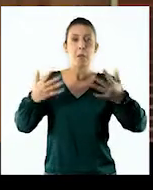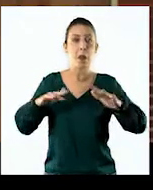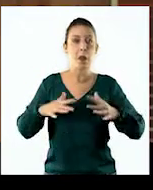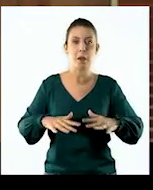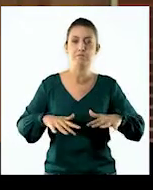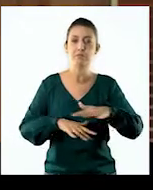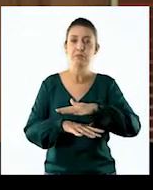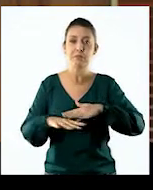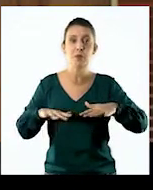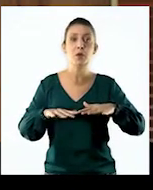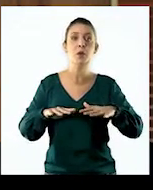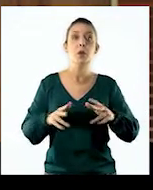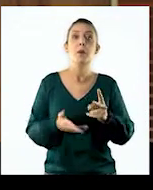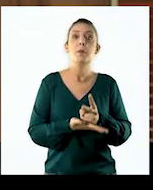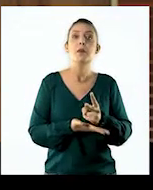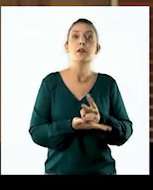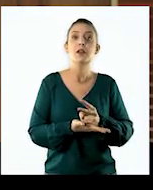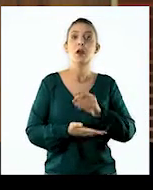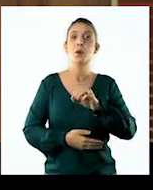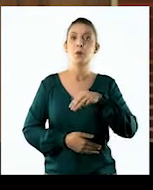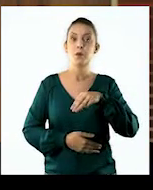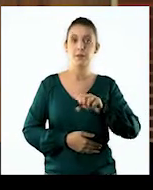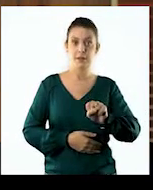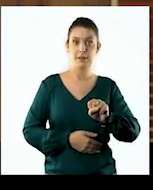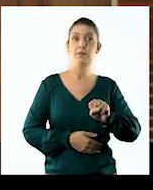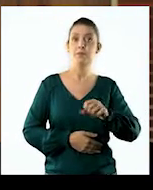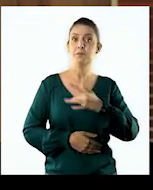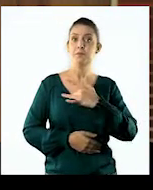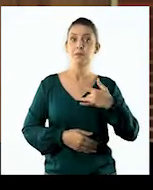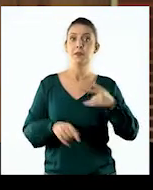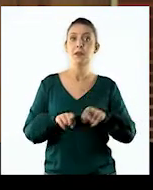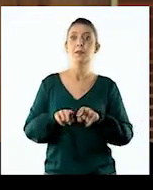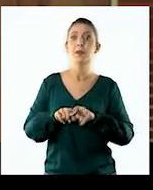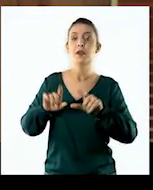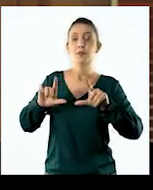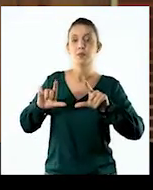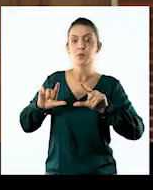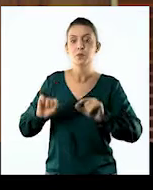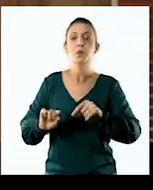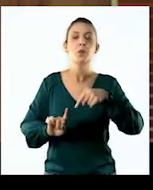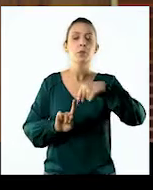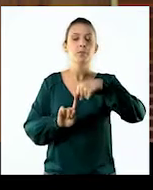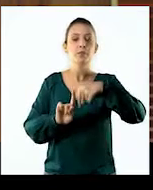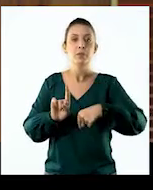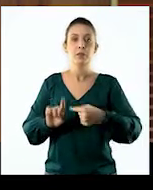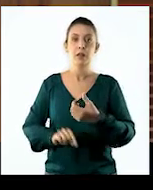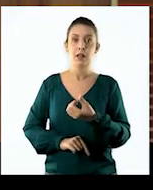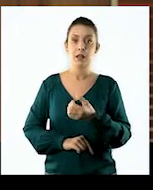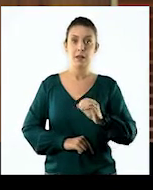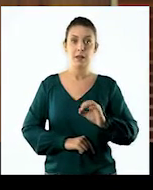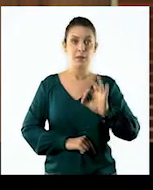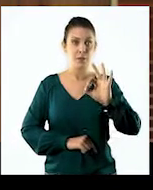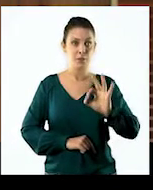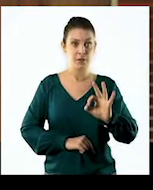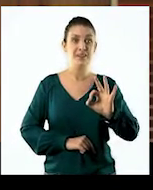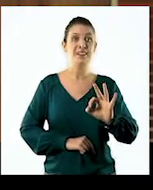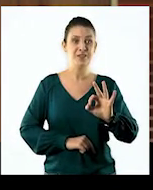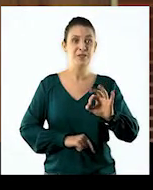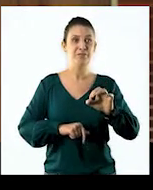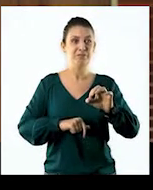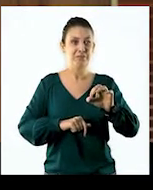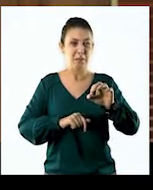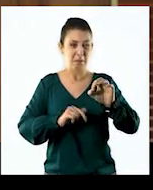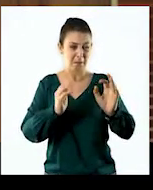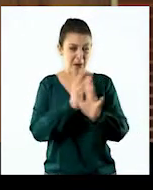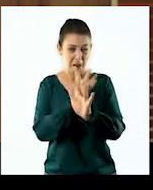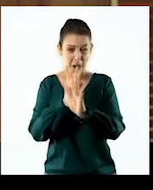cidade para atender a determinação da organização mundial de saúde e reduzir em pelo menos 60 porcento